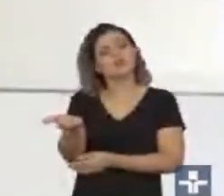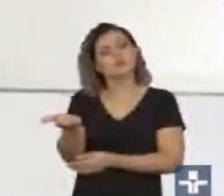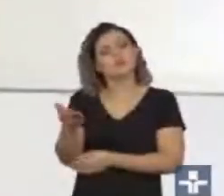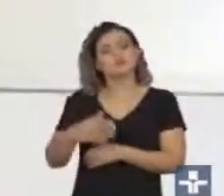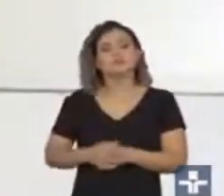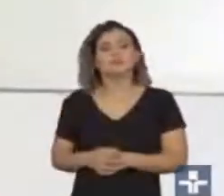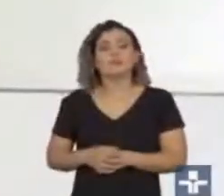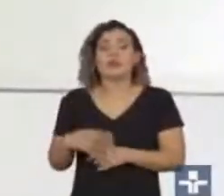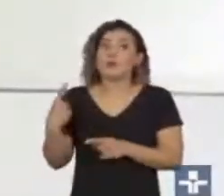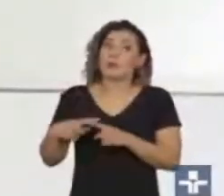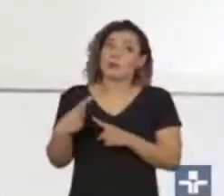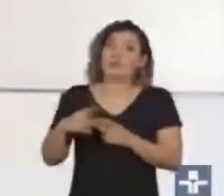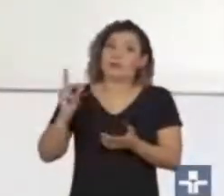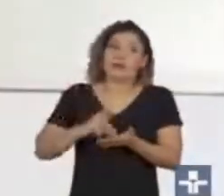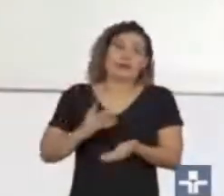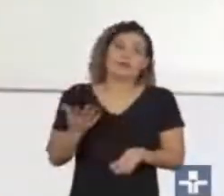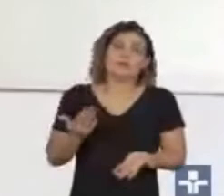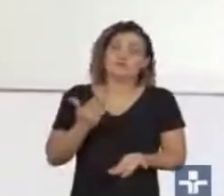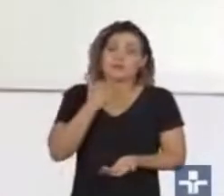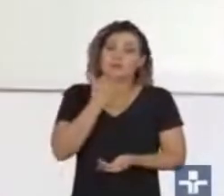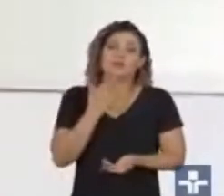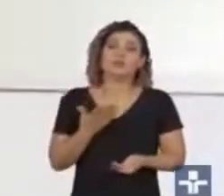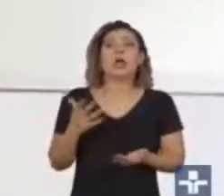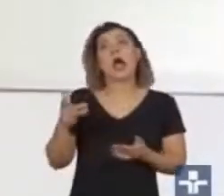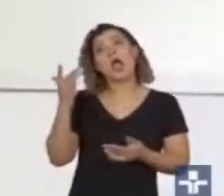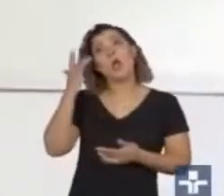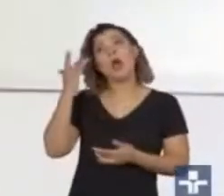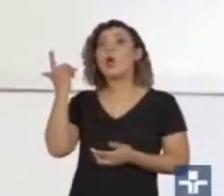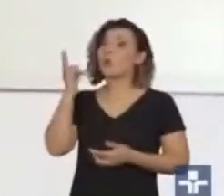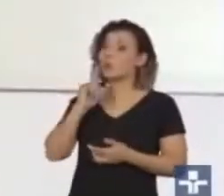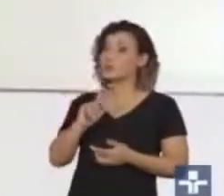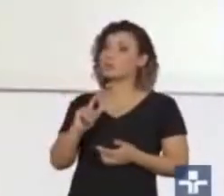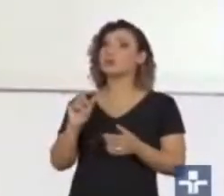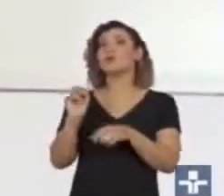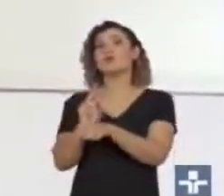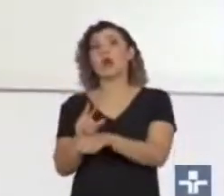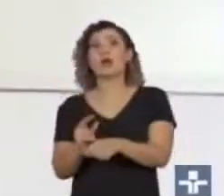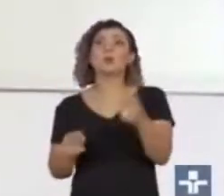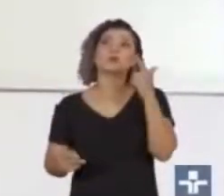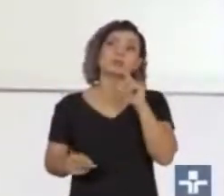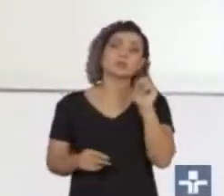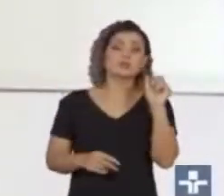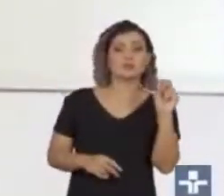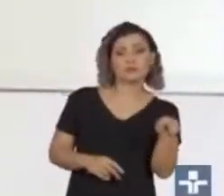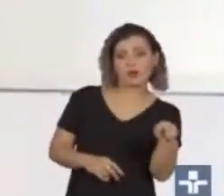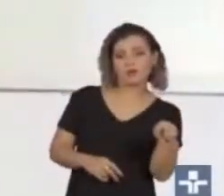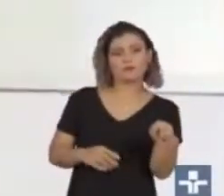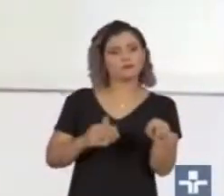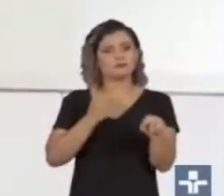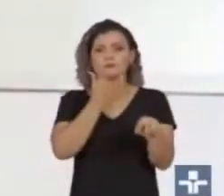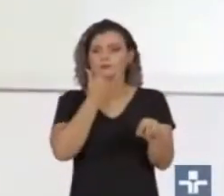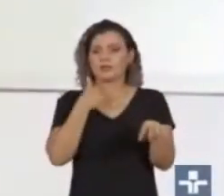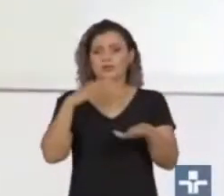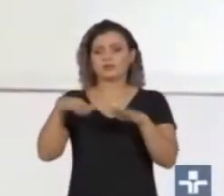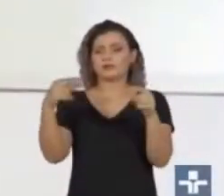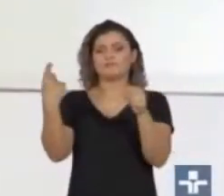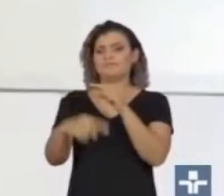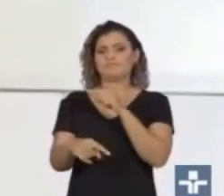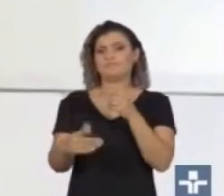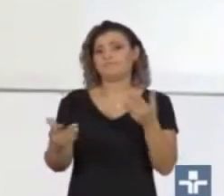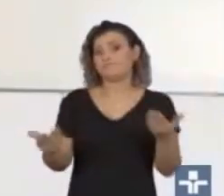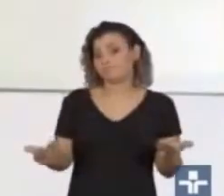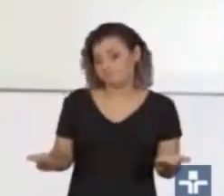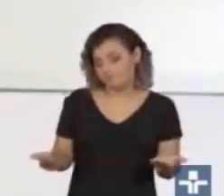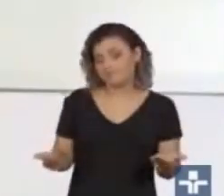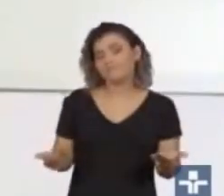empregador. Porque também não adianta, eu acho que eu consigo essa vaga. E aí chega na hora, não tem as habilidades necessárias.